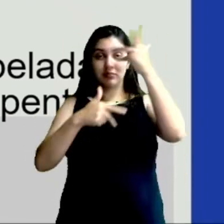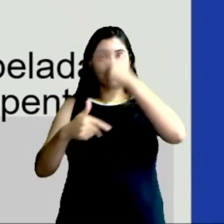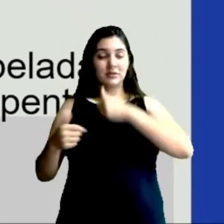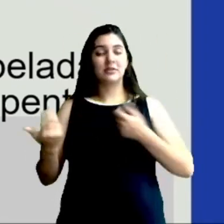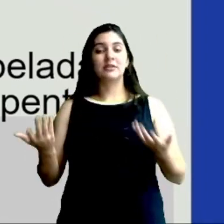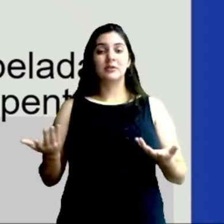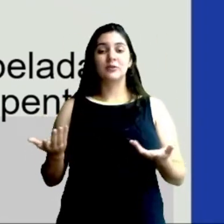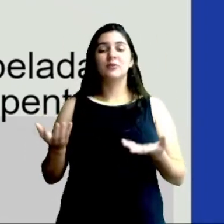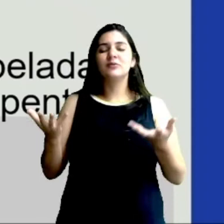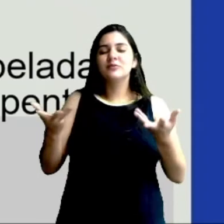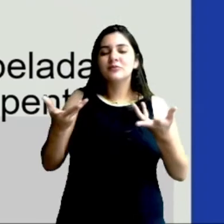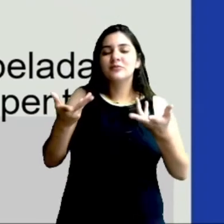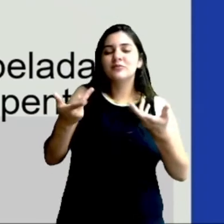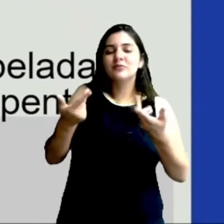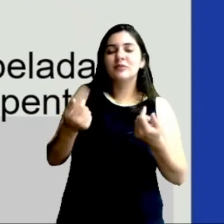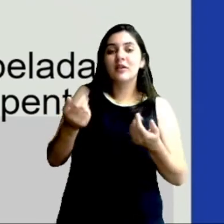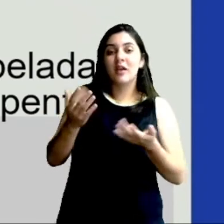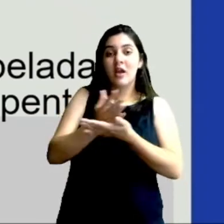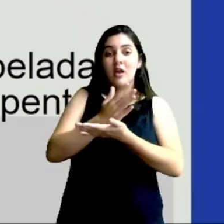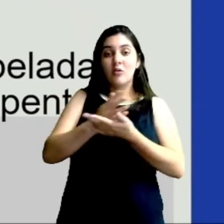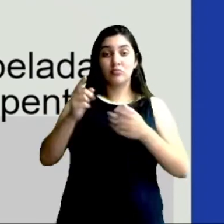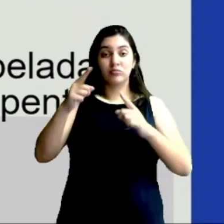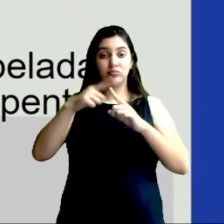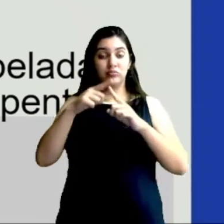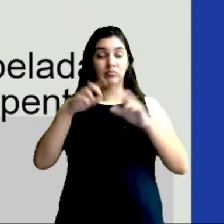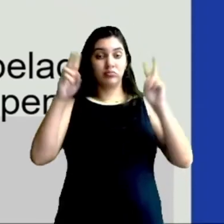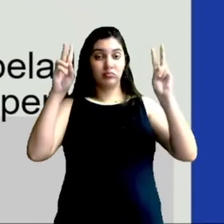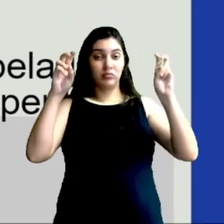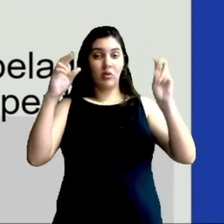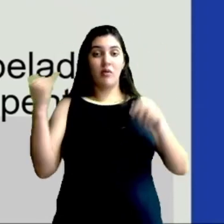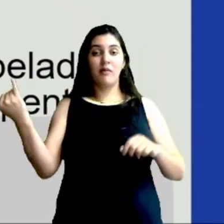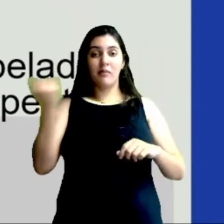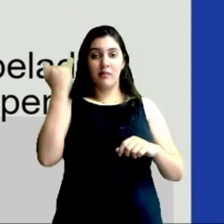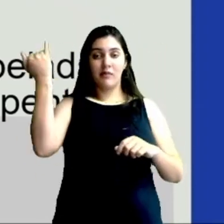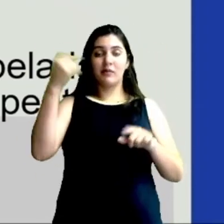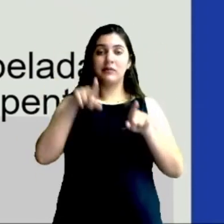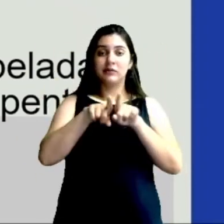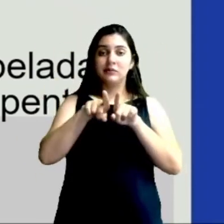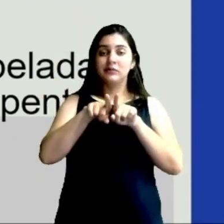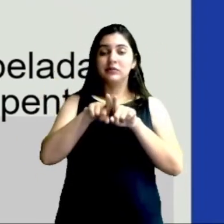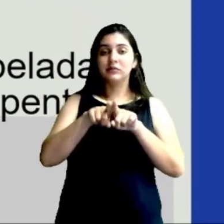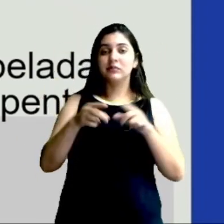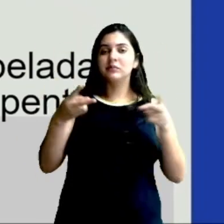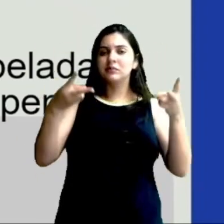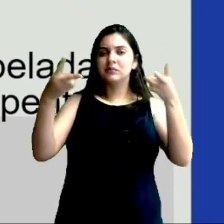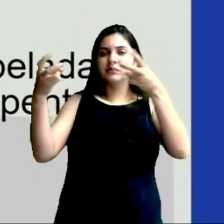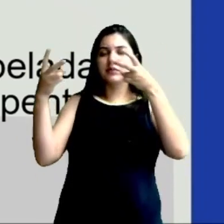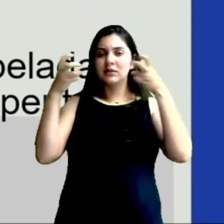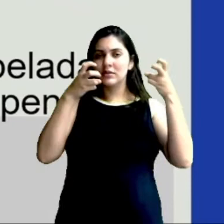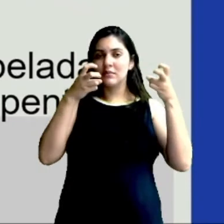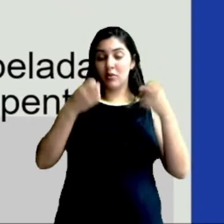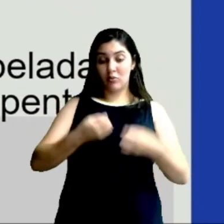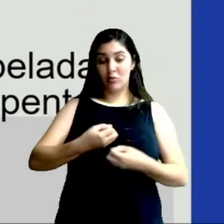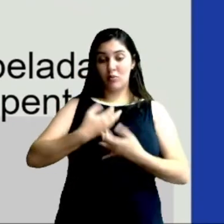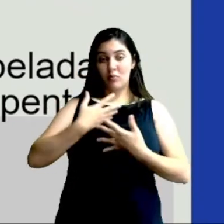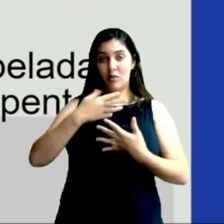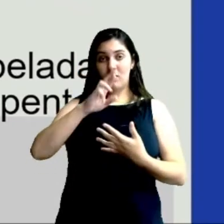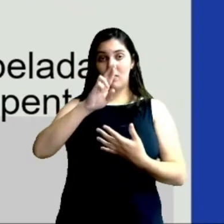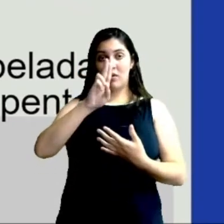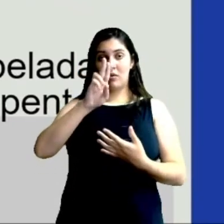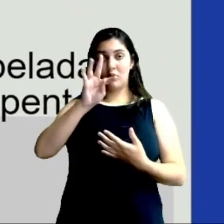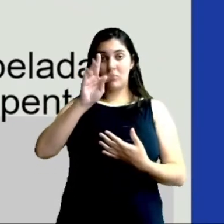muito espontânea algum tipo de conteúdo que é importante também percebeu nesse poema da Ruth Rocha